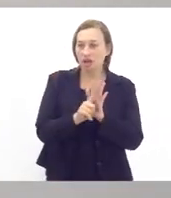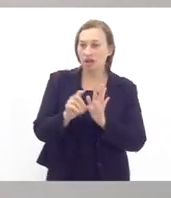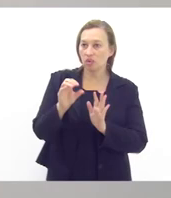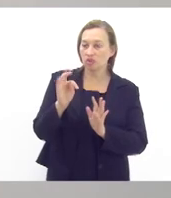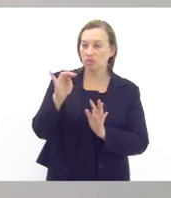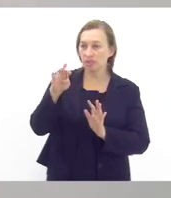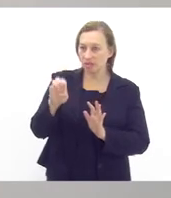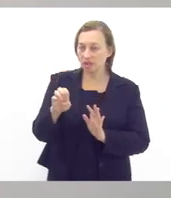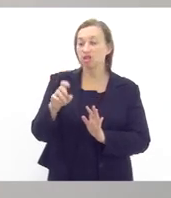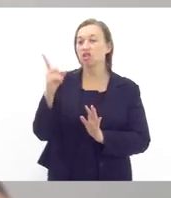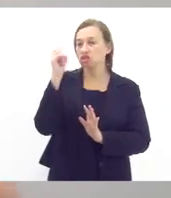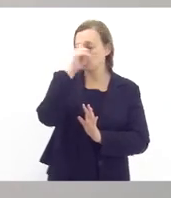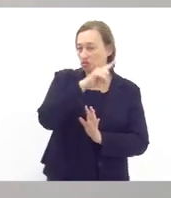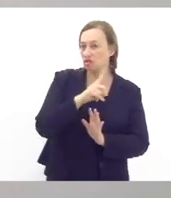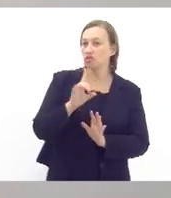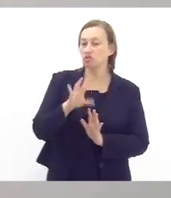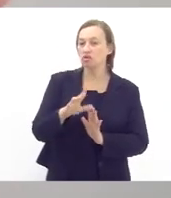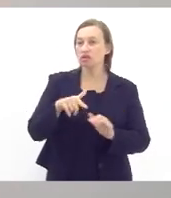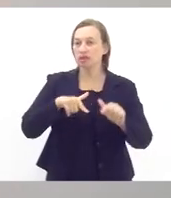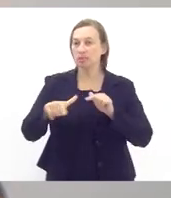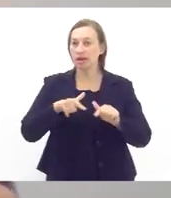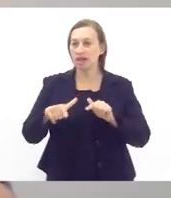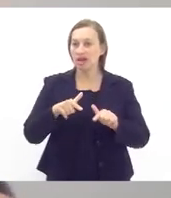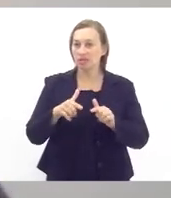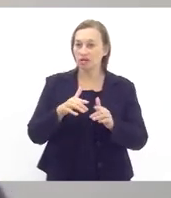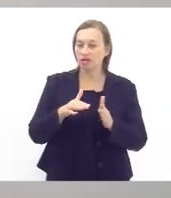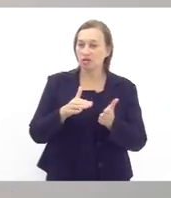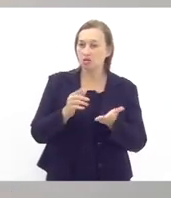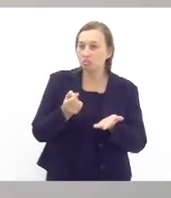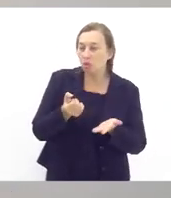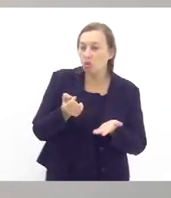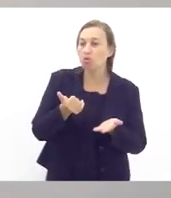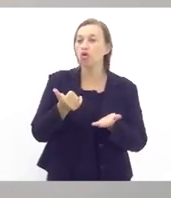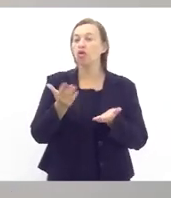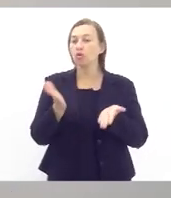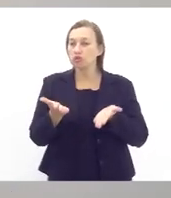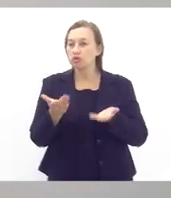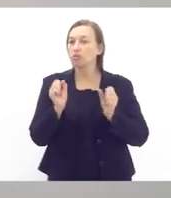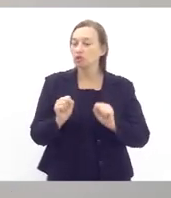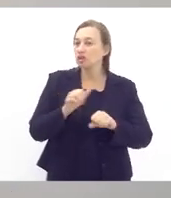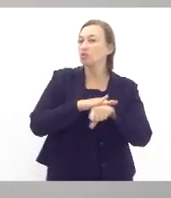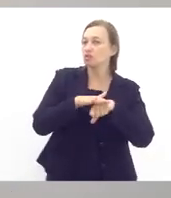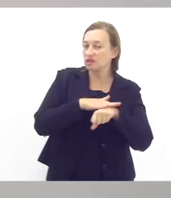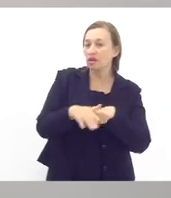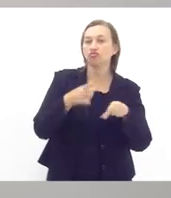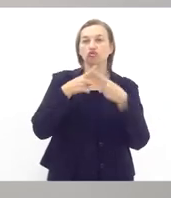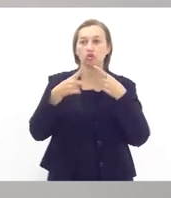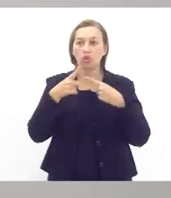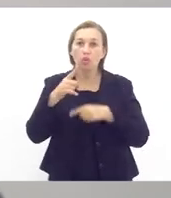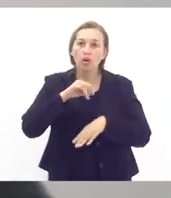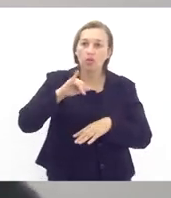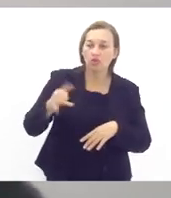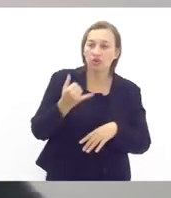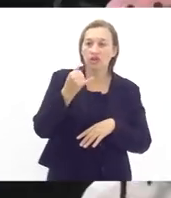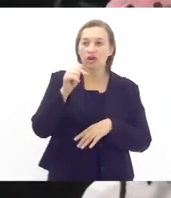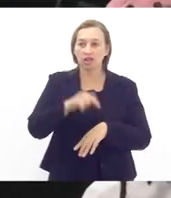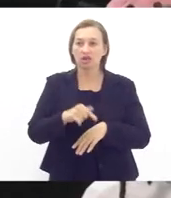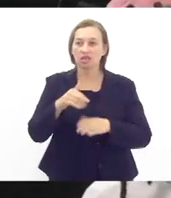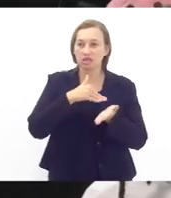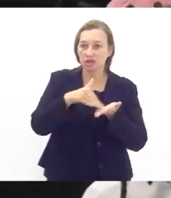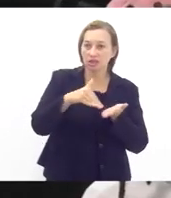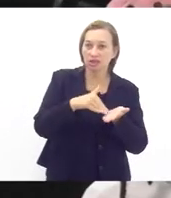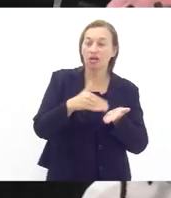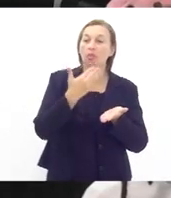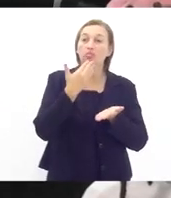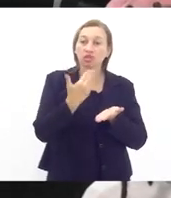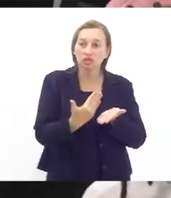muito difícil e hoje a gente só trabalhava de para cima hoje eu acho que a gente vai poder conversar dialogar e aproveitar aqui secretária para